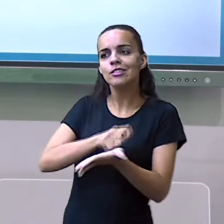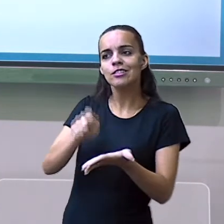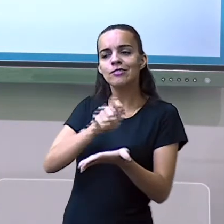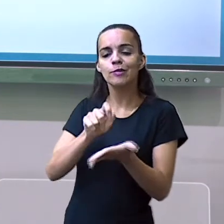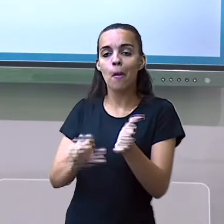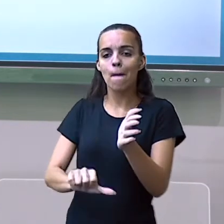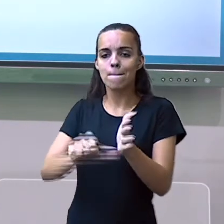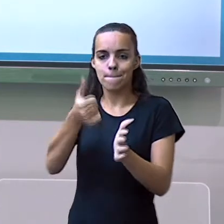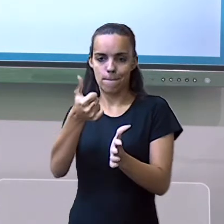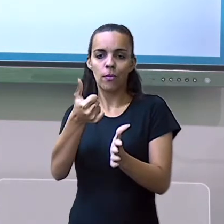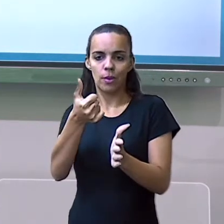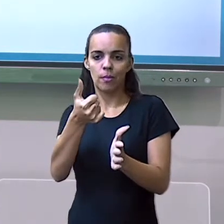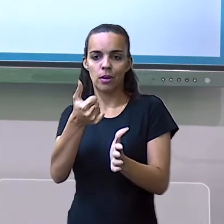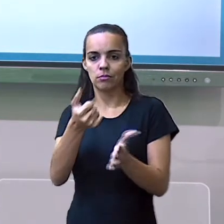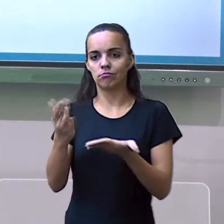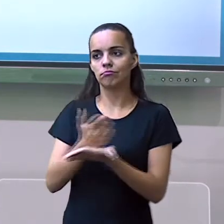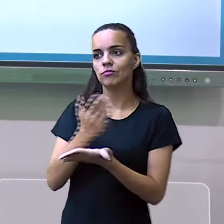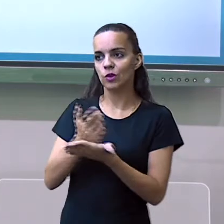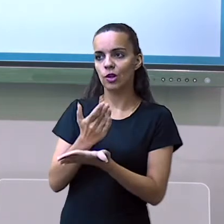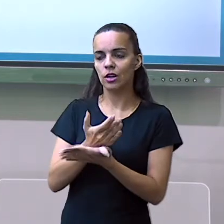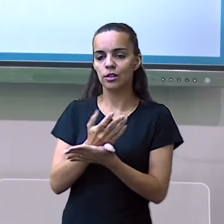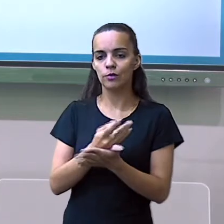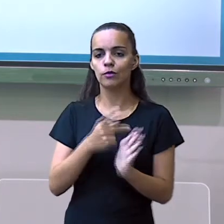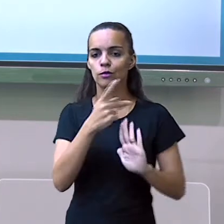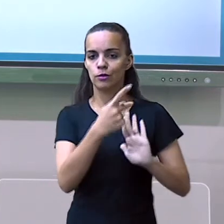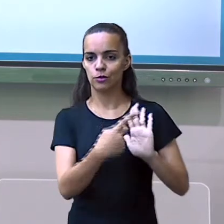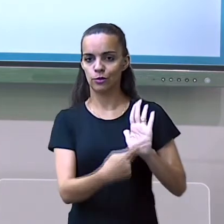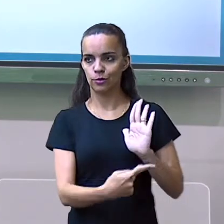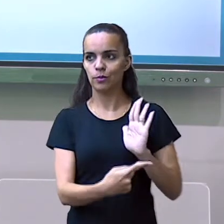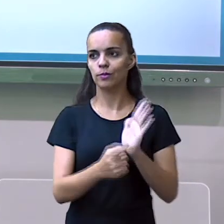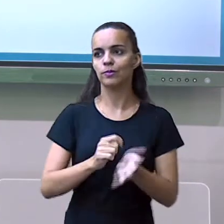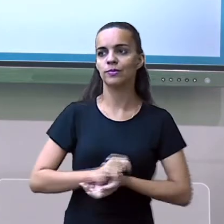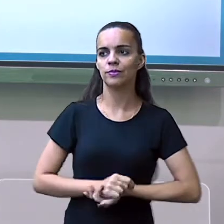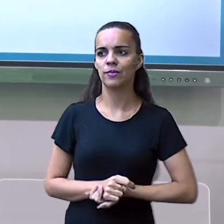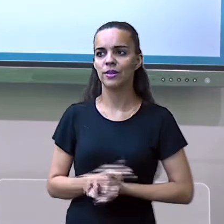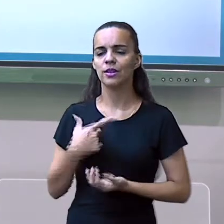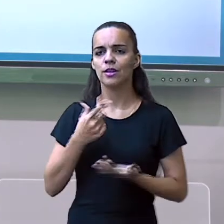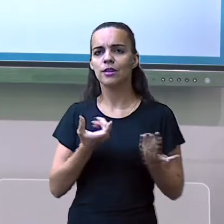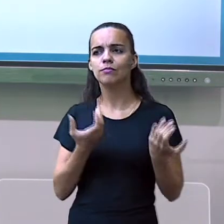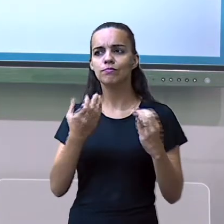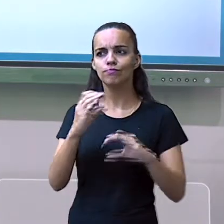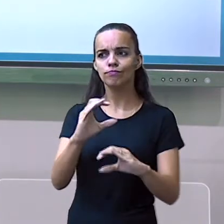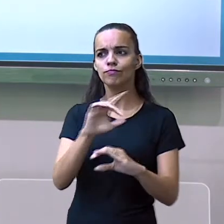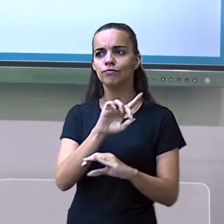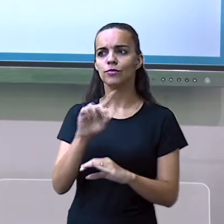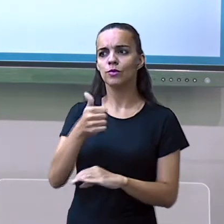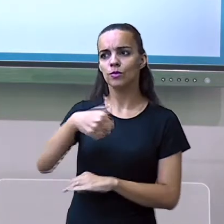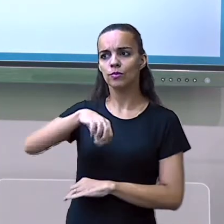primeiro livro de poesia, Um Pouco de Tudo. Foi publicado em